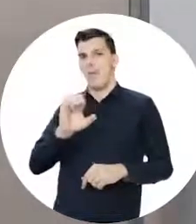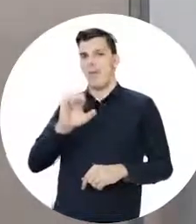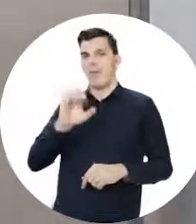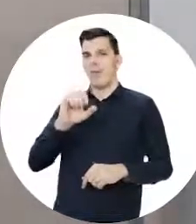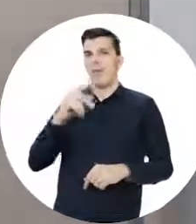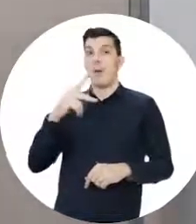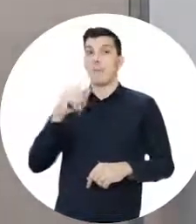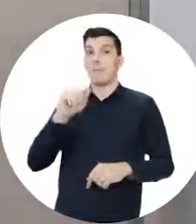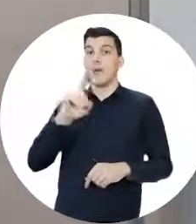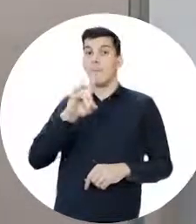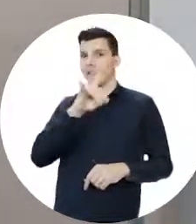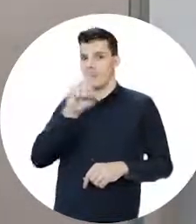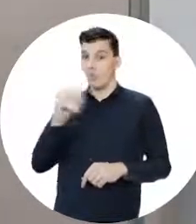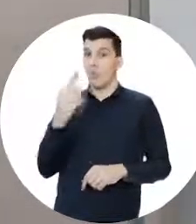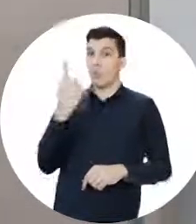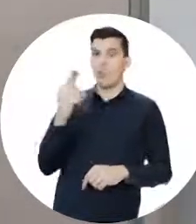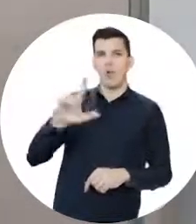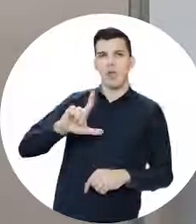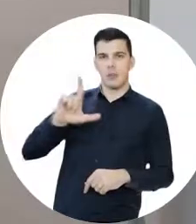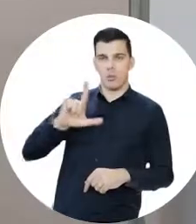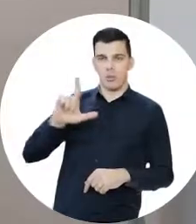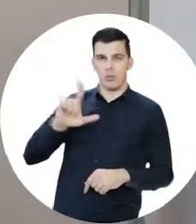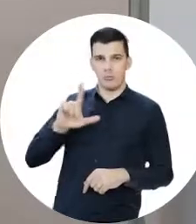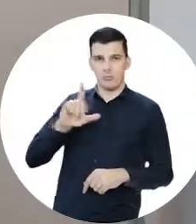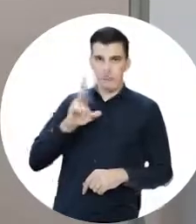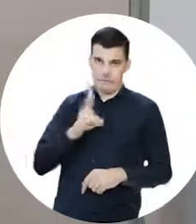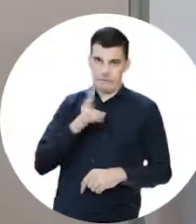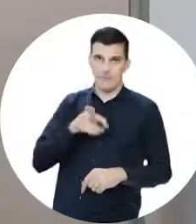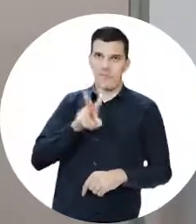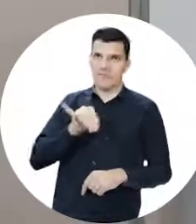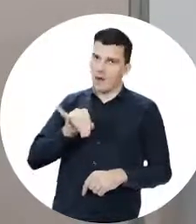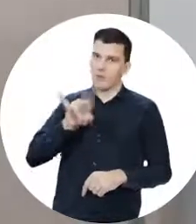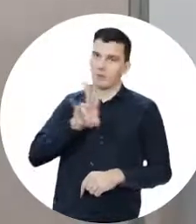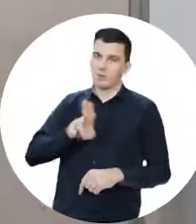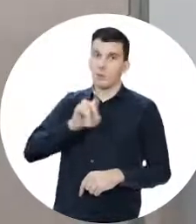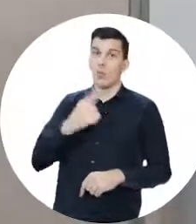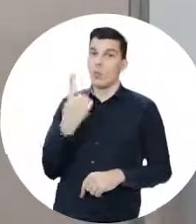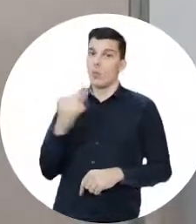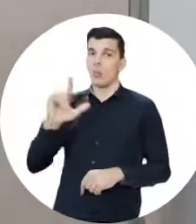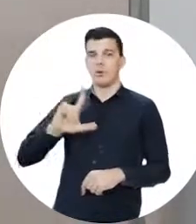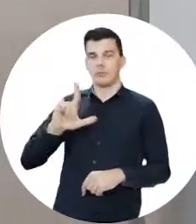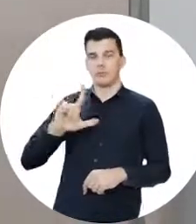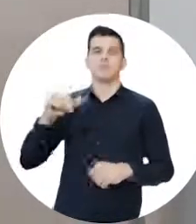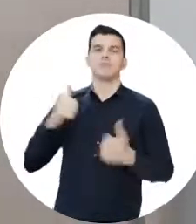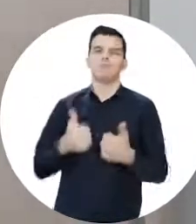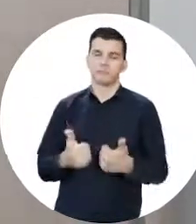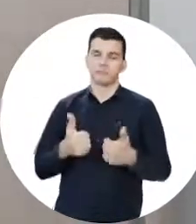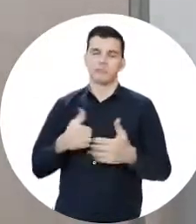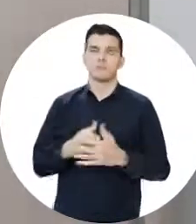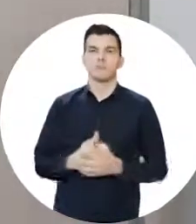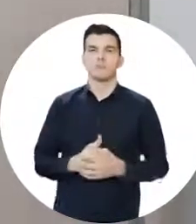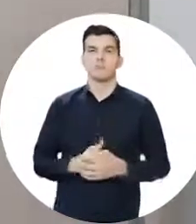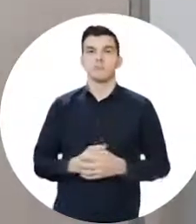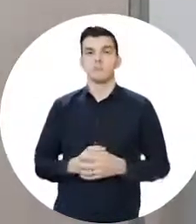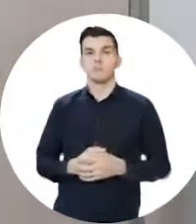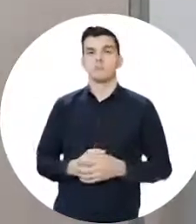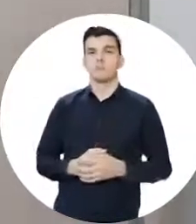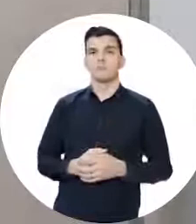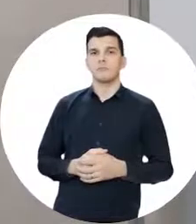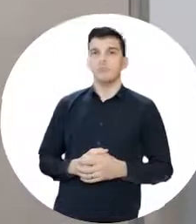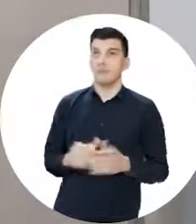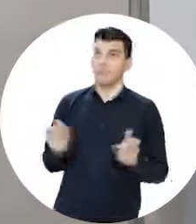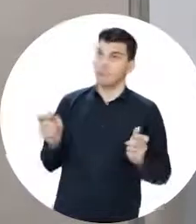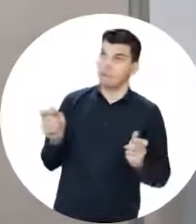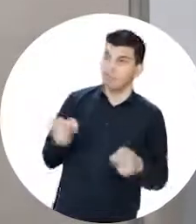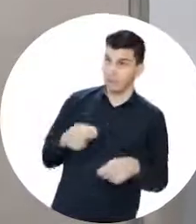gente padroniza 1 litro. 1 litro de água ou 1 litro de solução e por aí vai, certo?